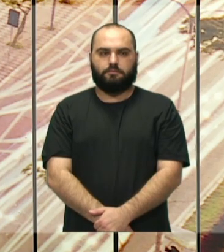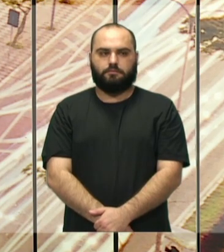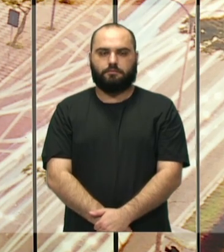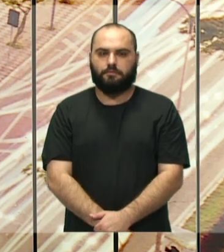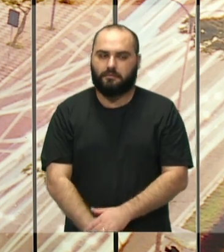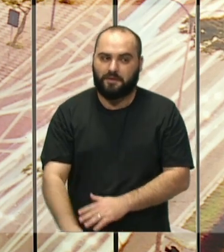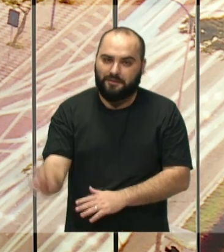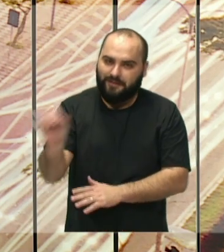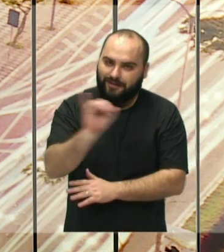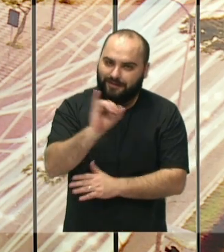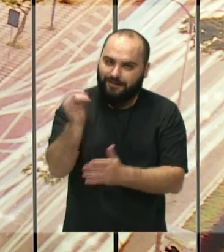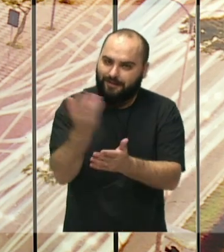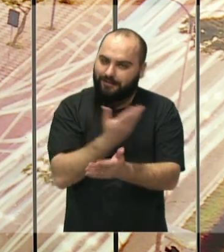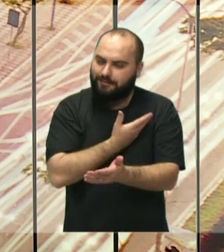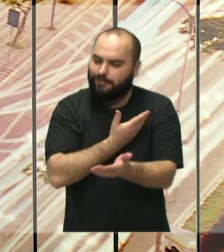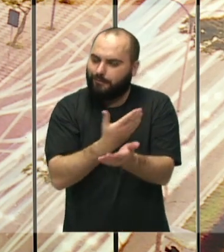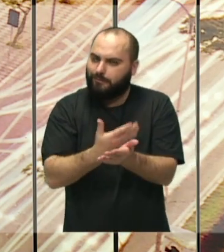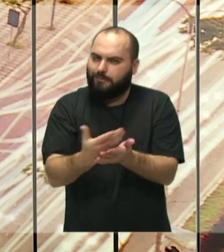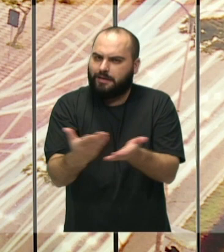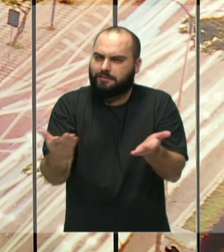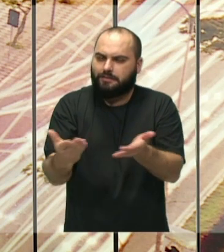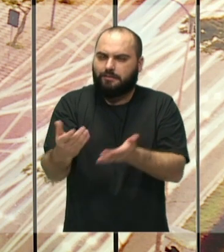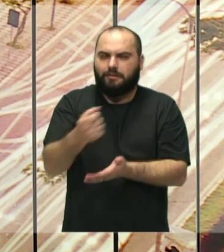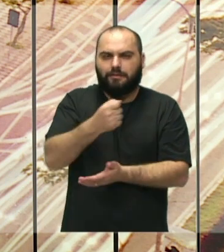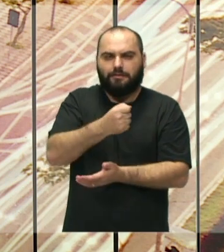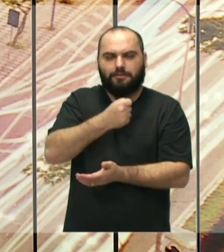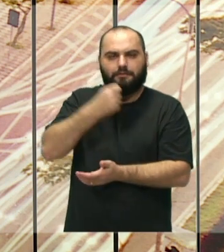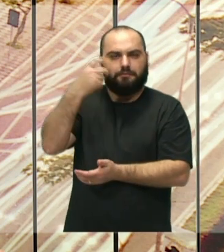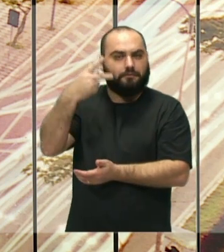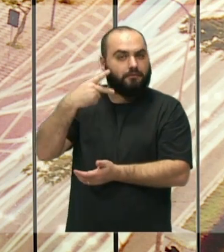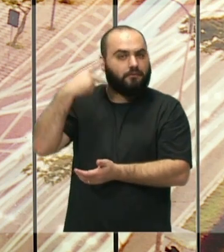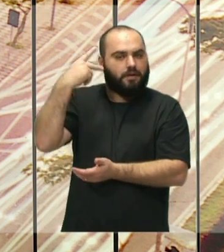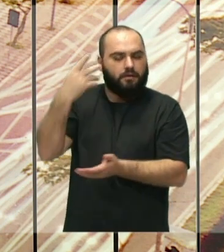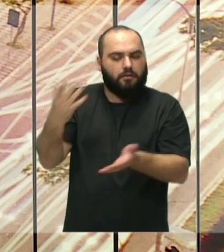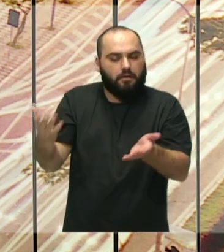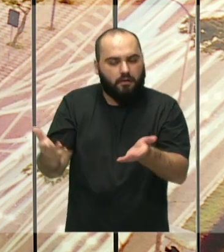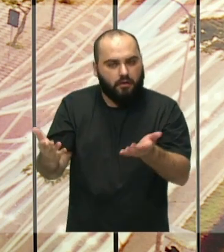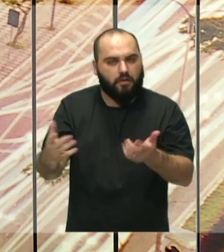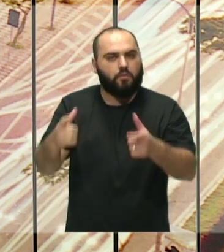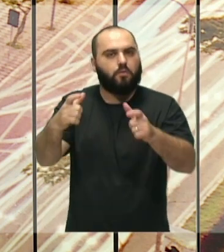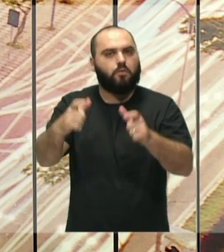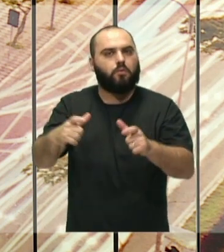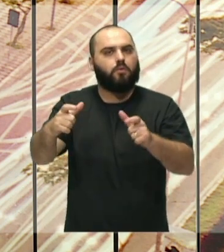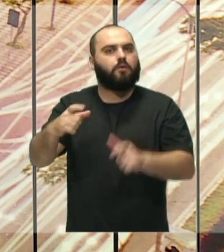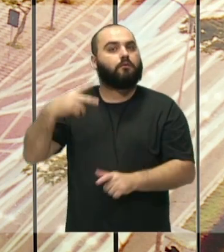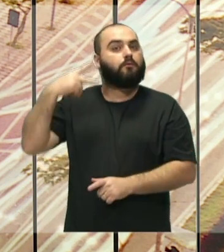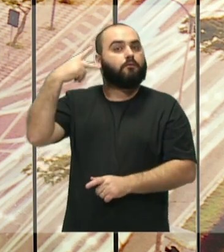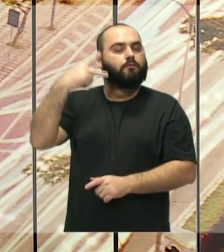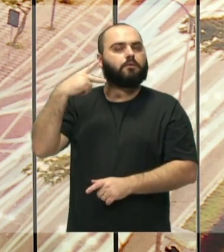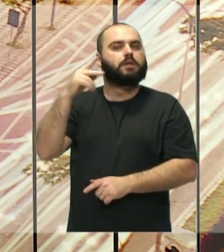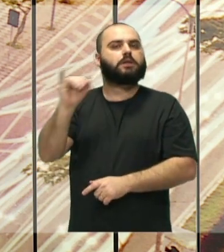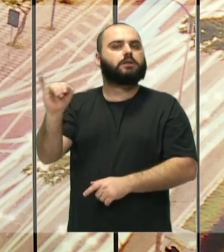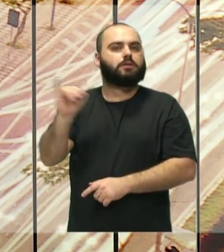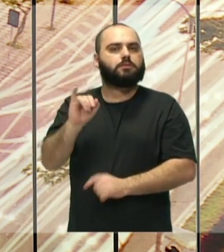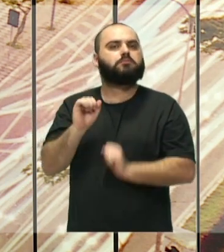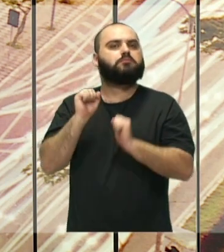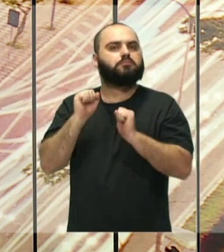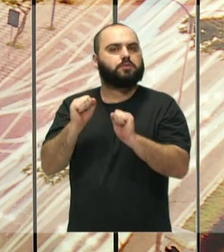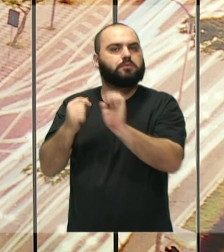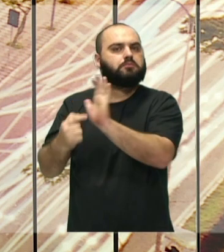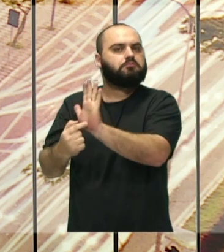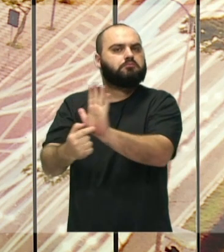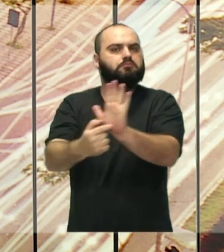Olá, amigos. Começa agora mais um Fala Vereador. Este espaço é destinado aos parlamentares de Itajaí para exporem suas